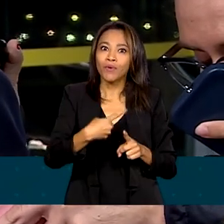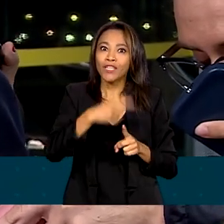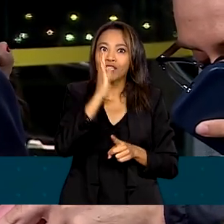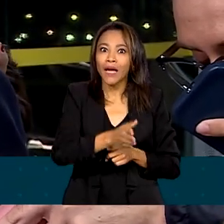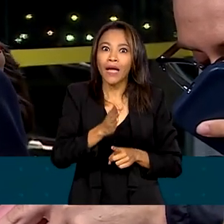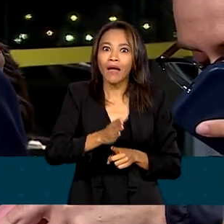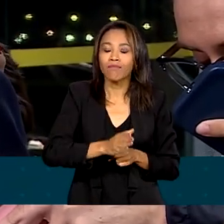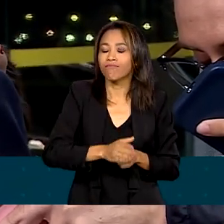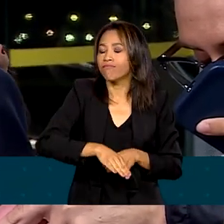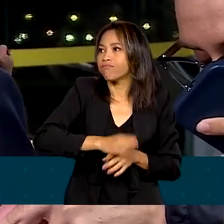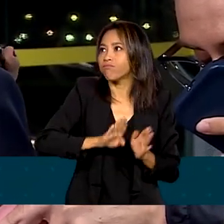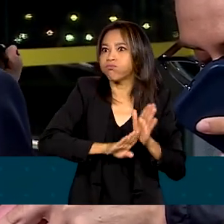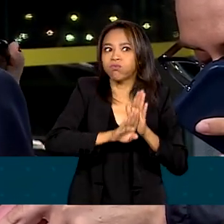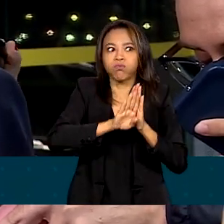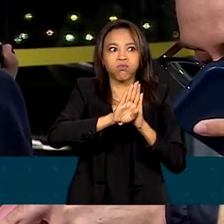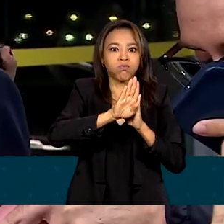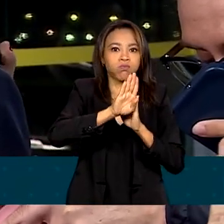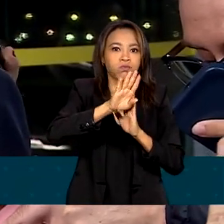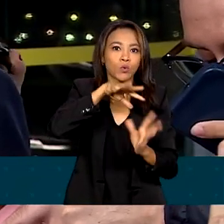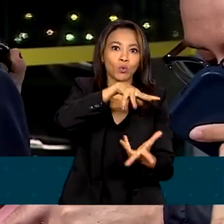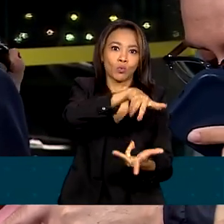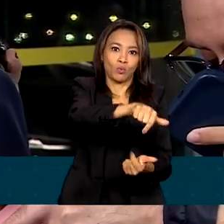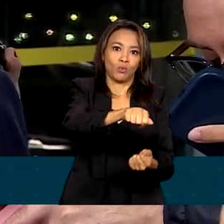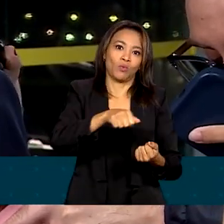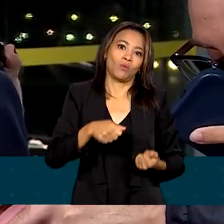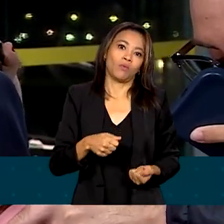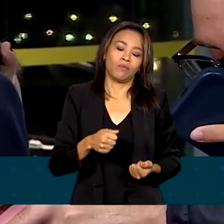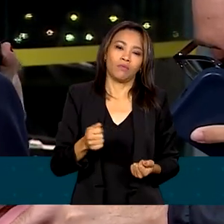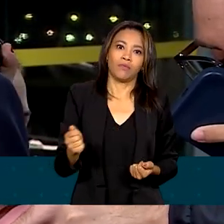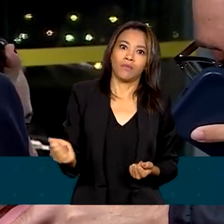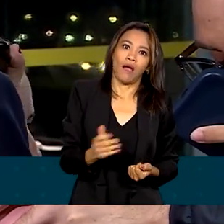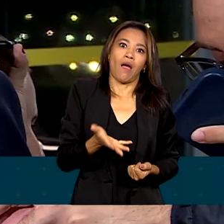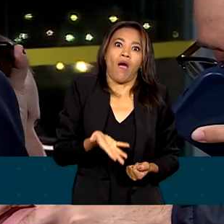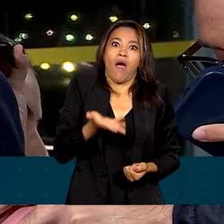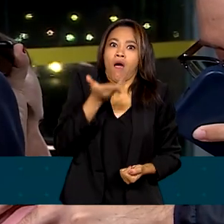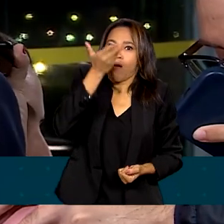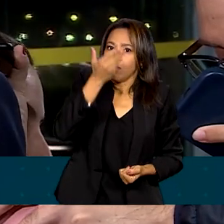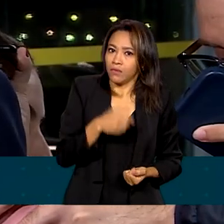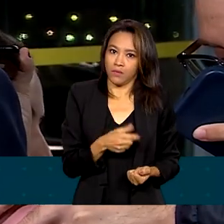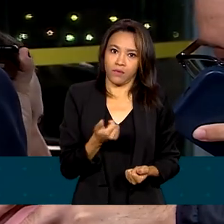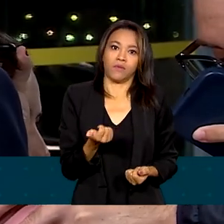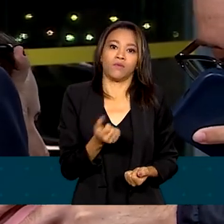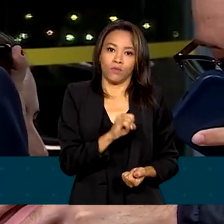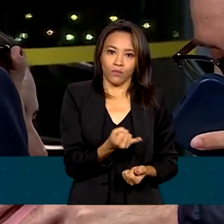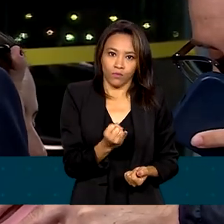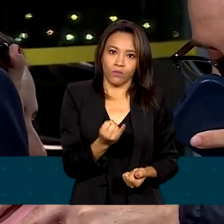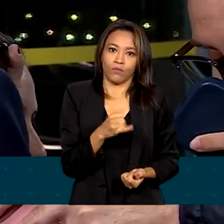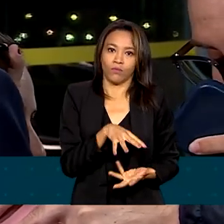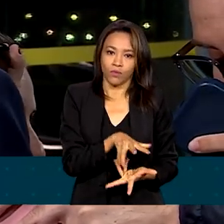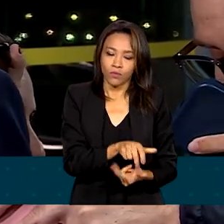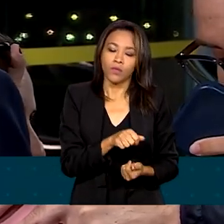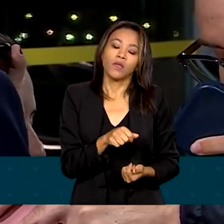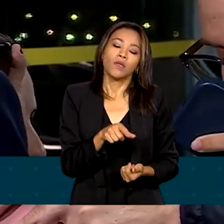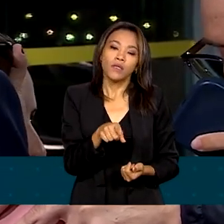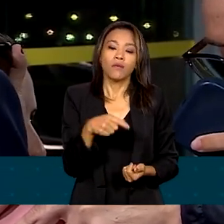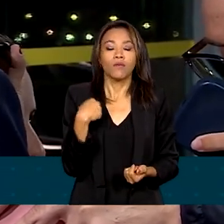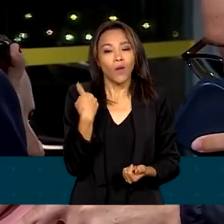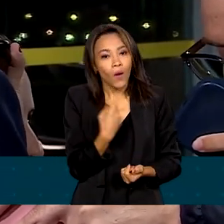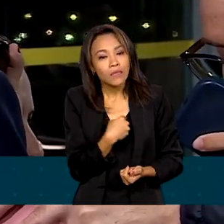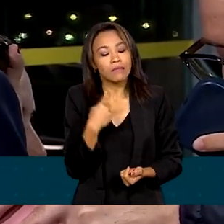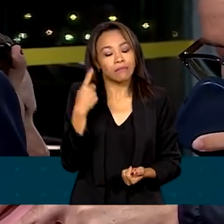mundo. Então, obviamente que nós lemos com muita atenção, com consideração, mas nós achamos que